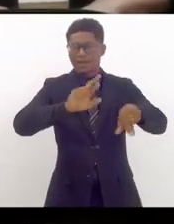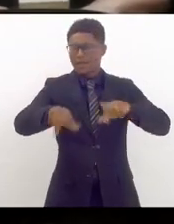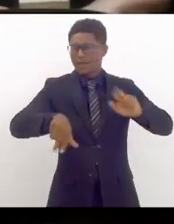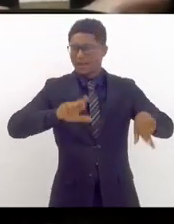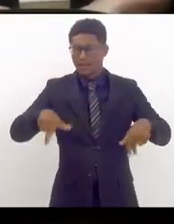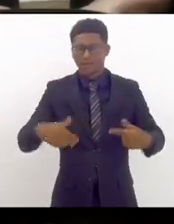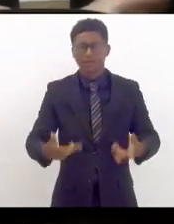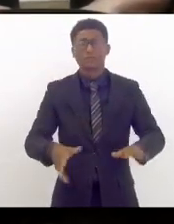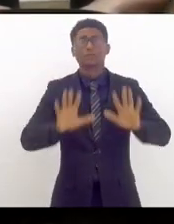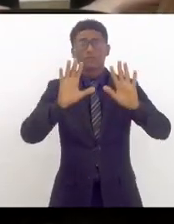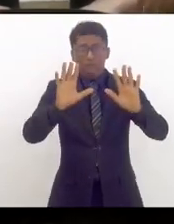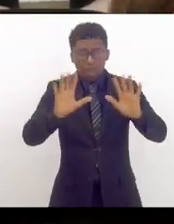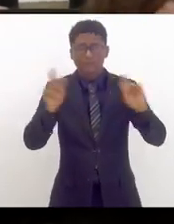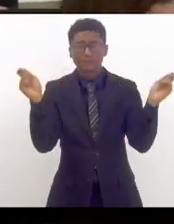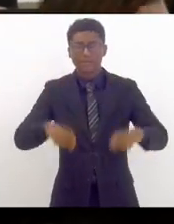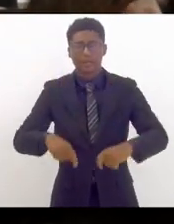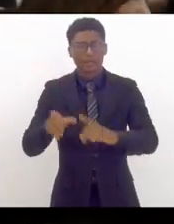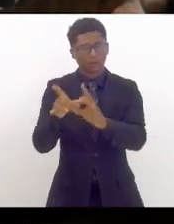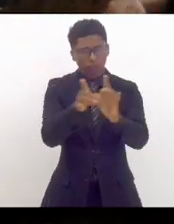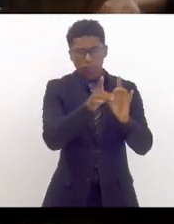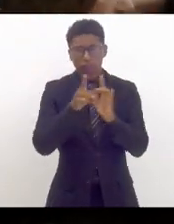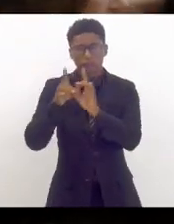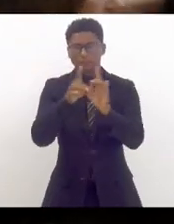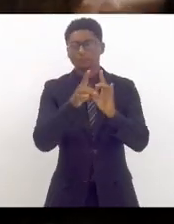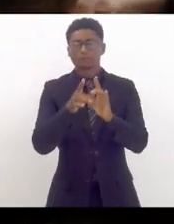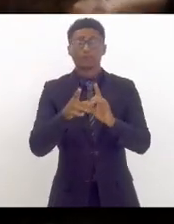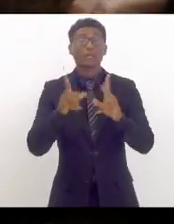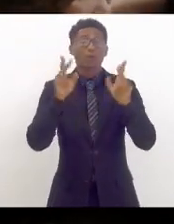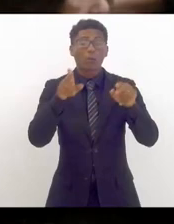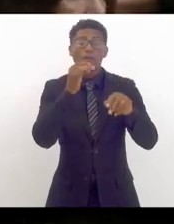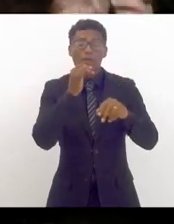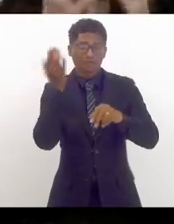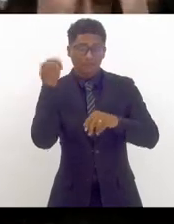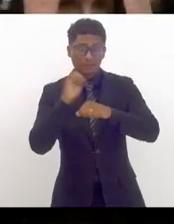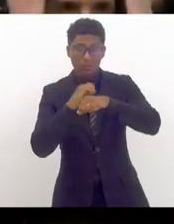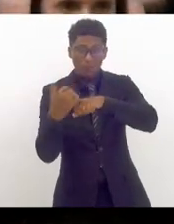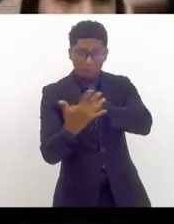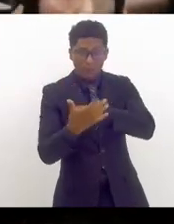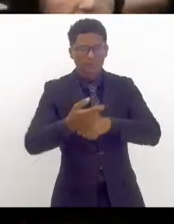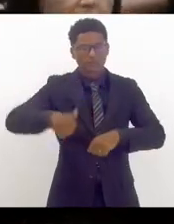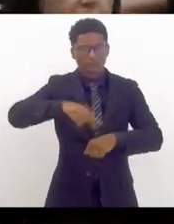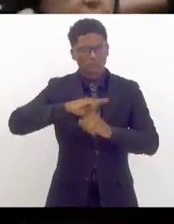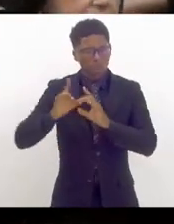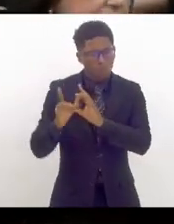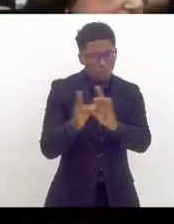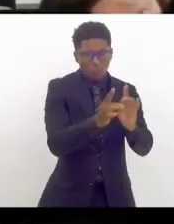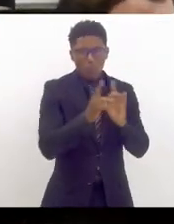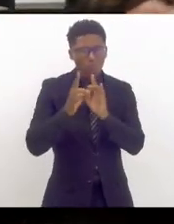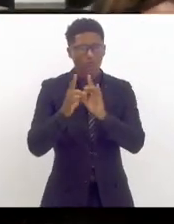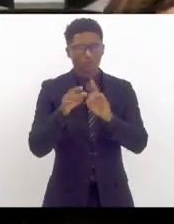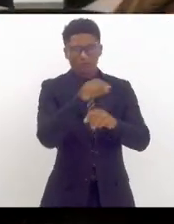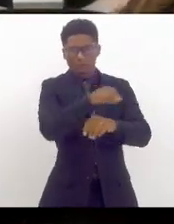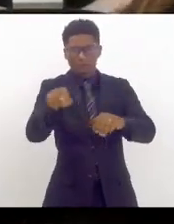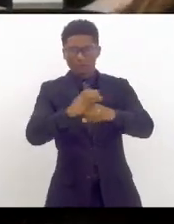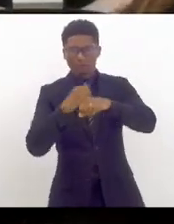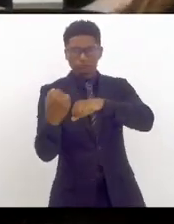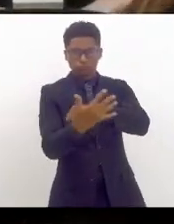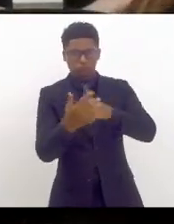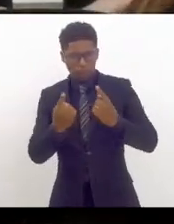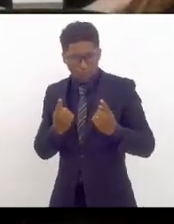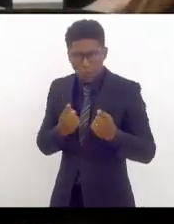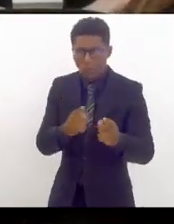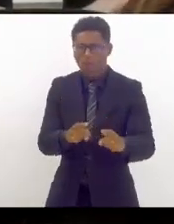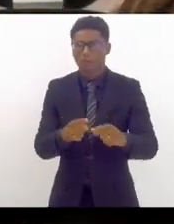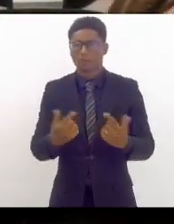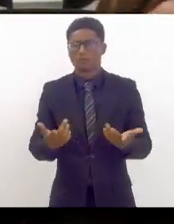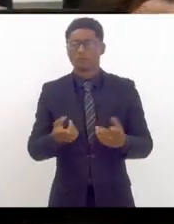a Covid, tivemos ombro a ombro combatendo a epidemia e o obscurantismo que negava